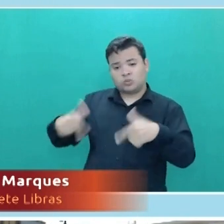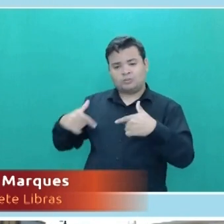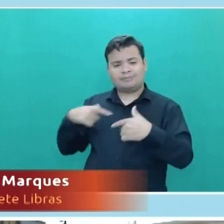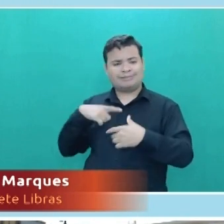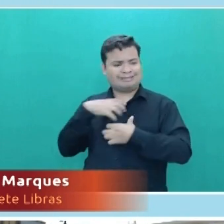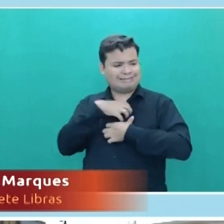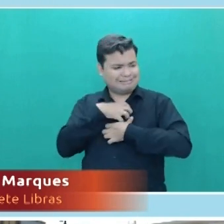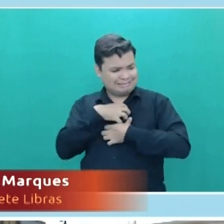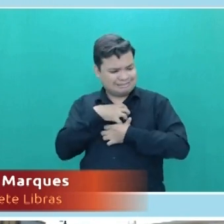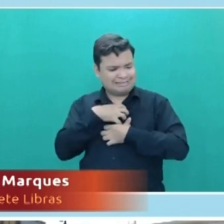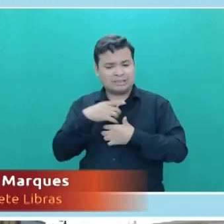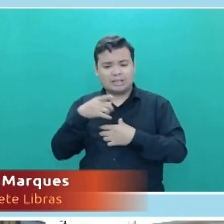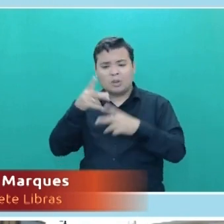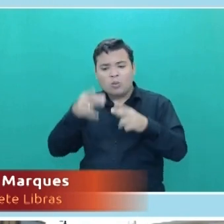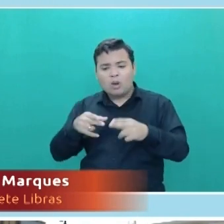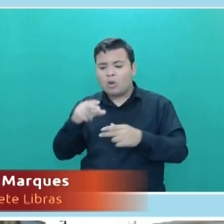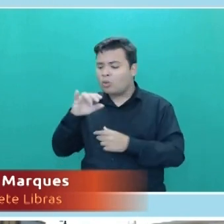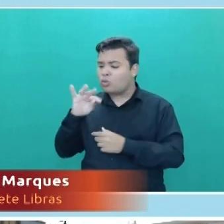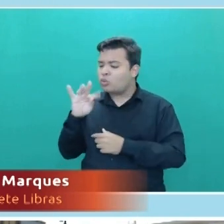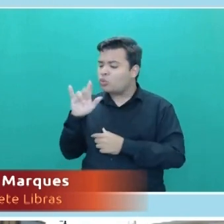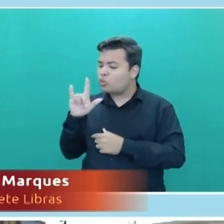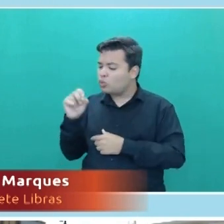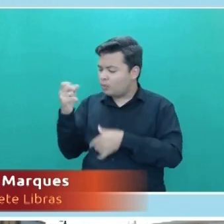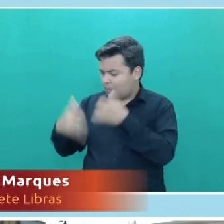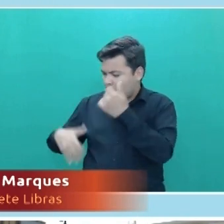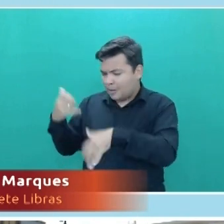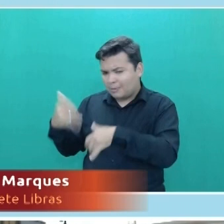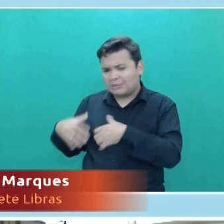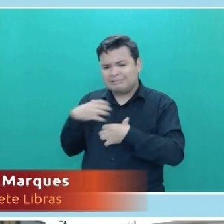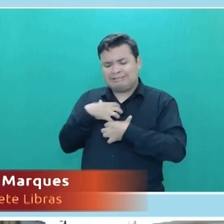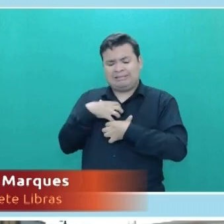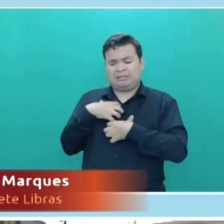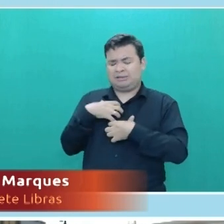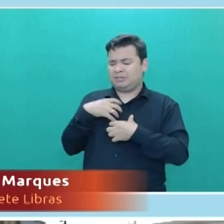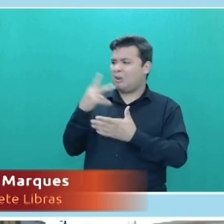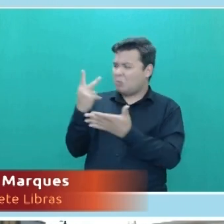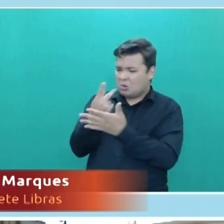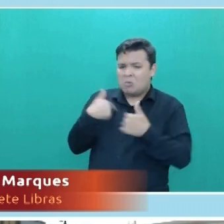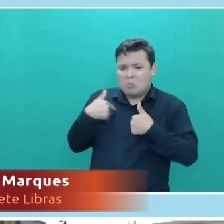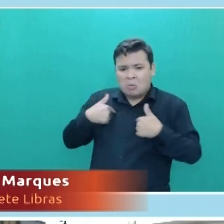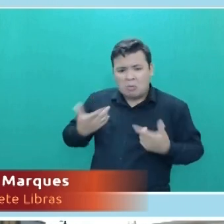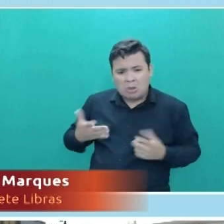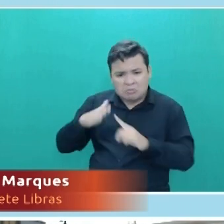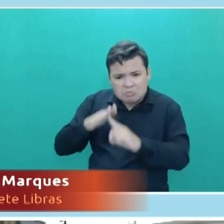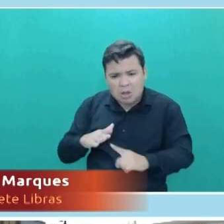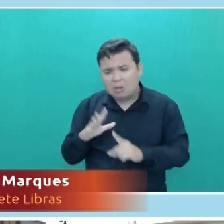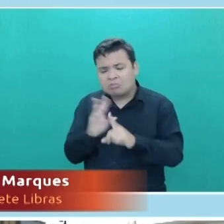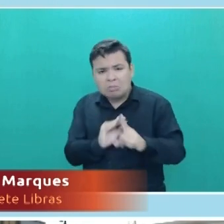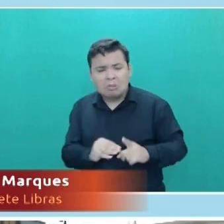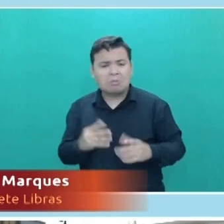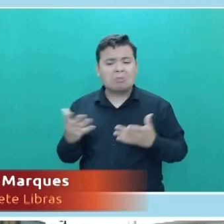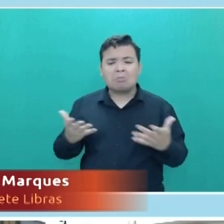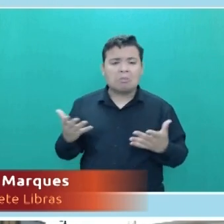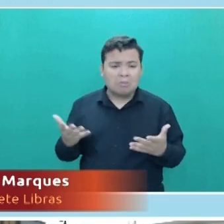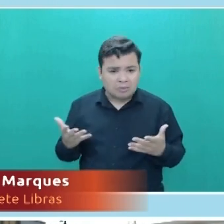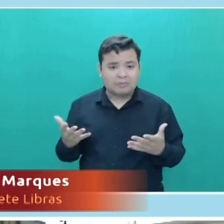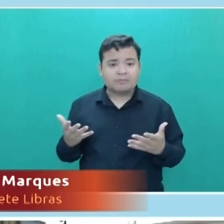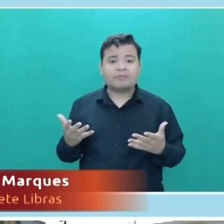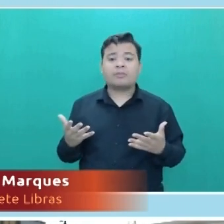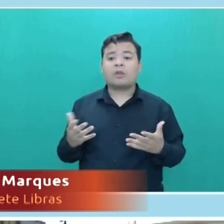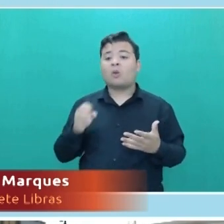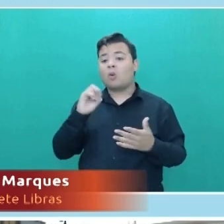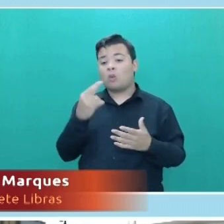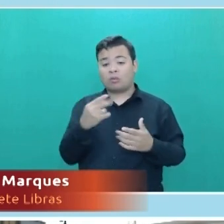ações que o juiz Túlio colocou, ou assédio moral, assédio sexual, às vezes trabalho fora do horário